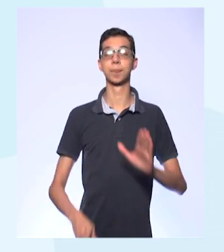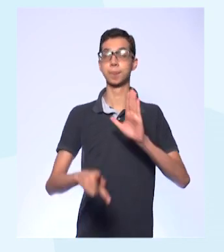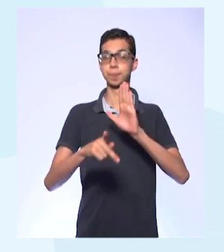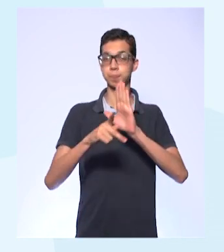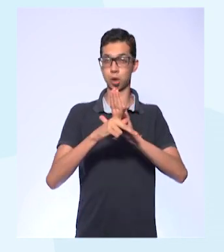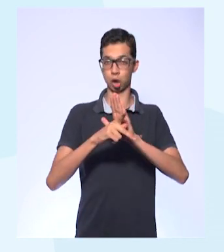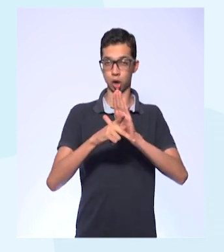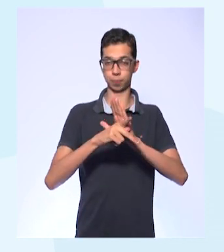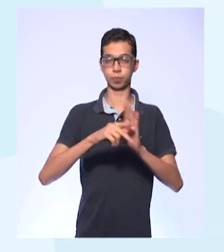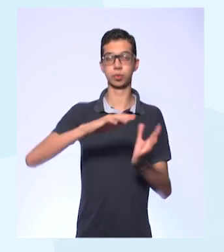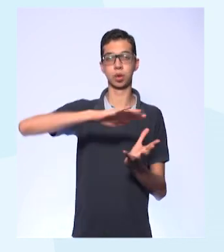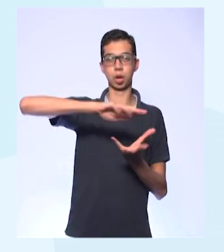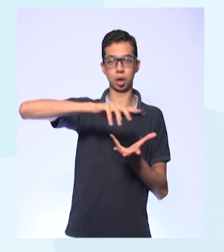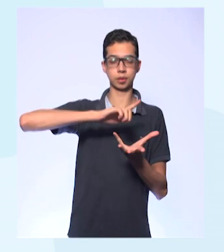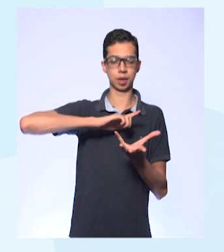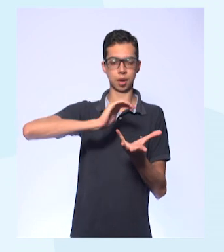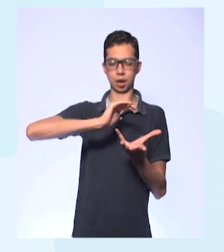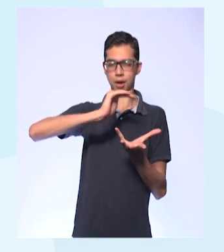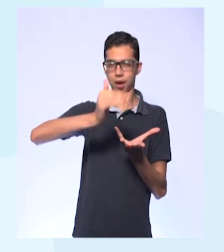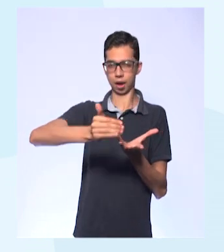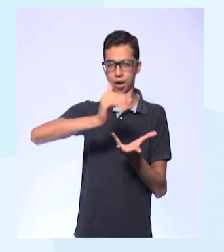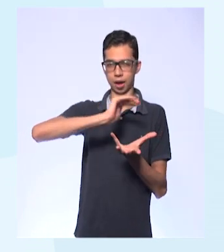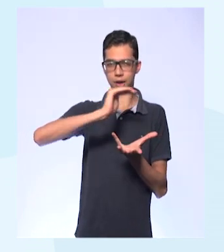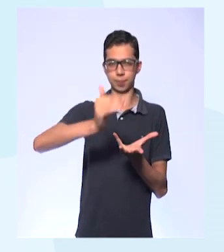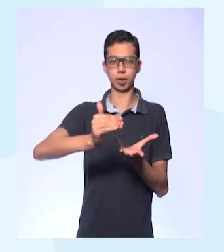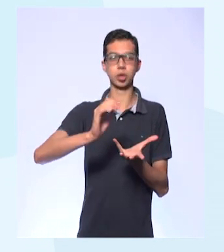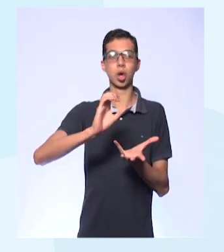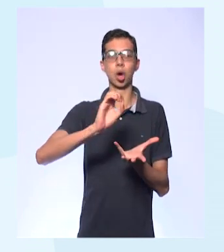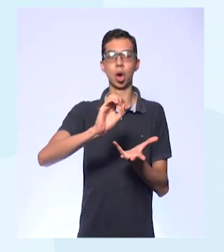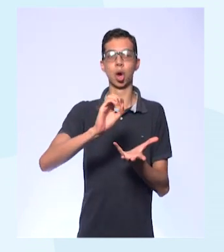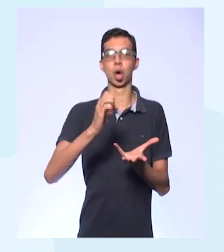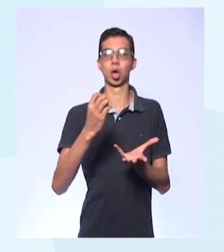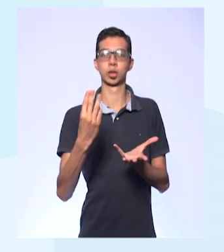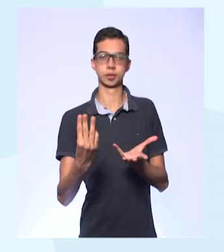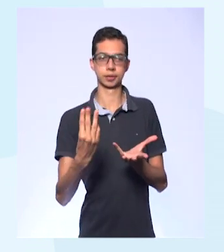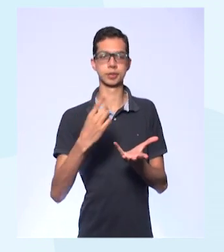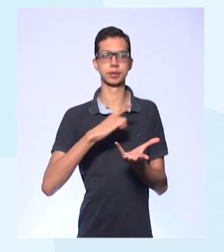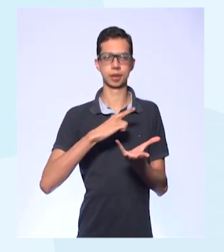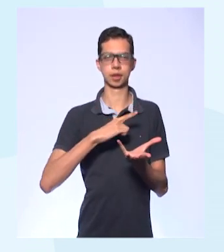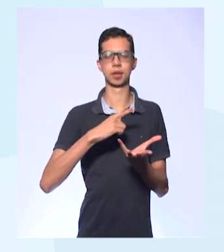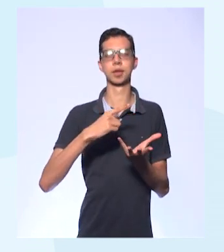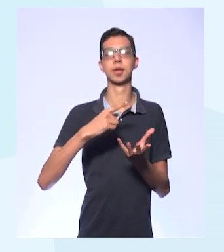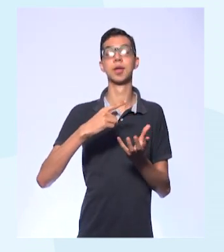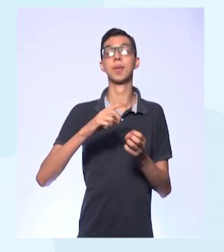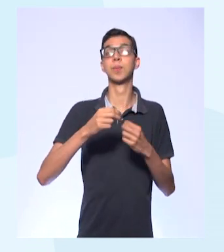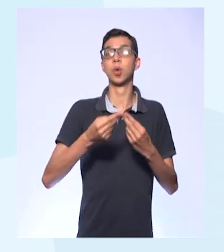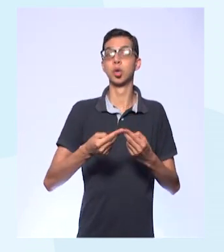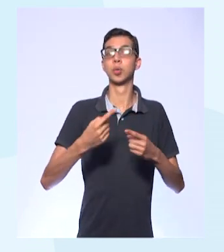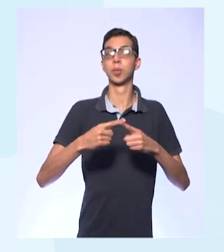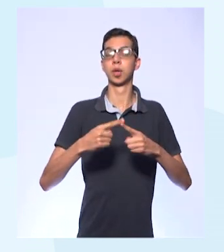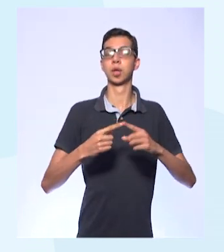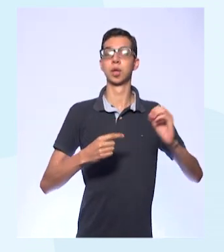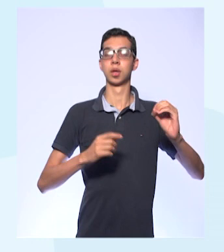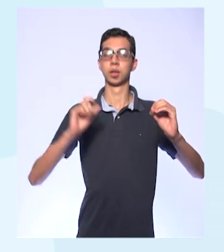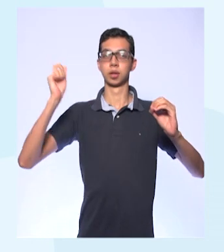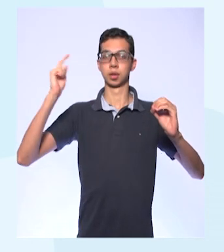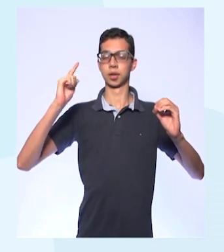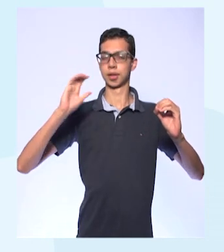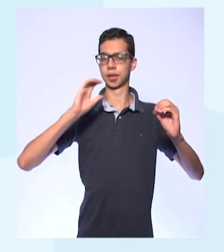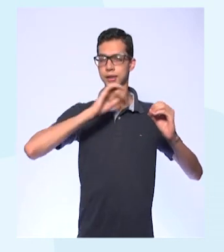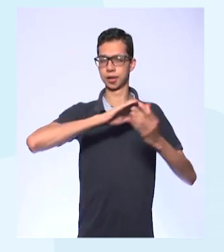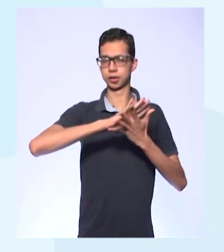o gás ozônio, que tem a camada de ozônio, que é onde lá tem a destruição pelo efeito estufa. Que é a simbologia o